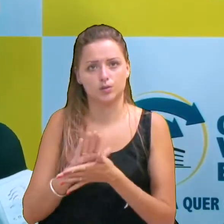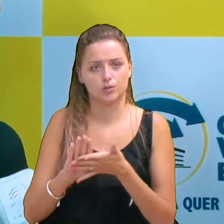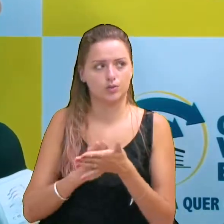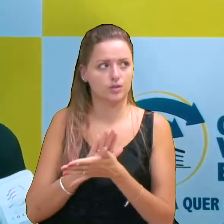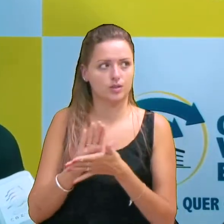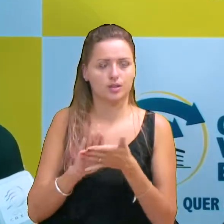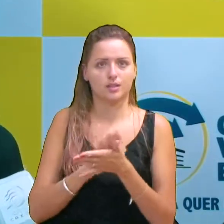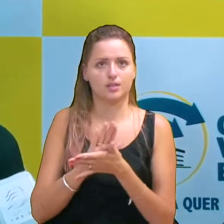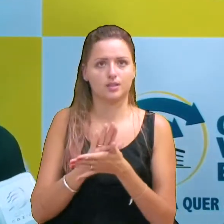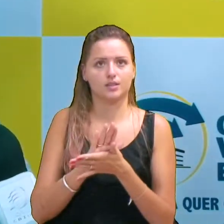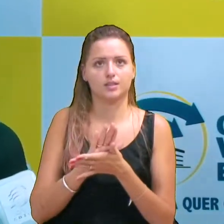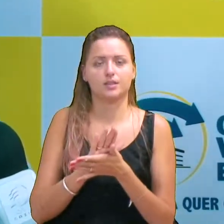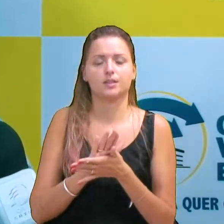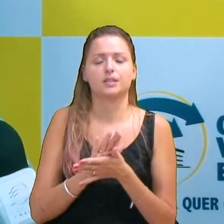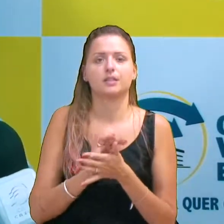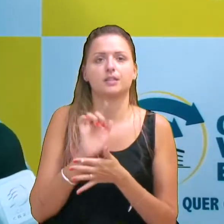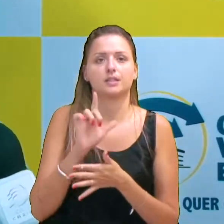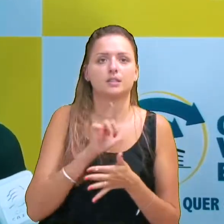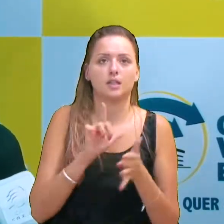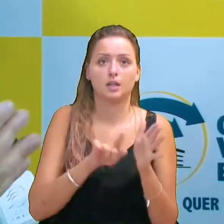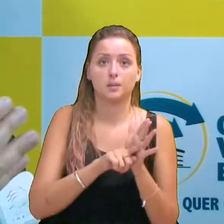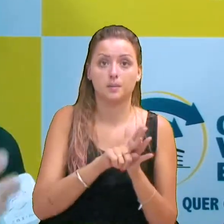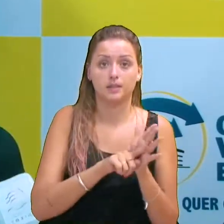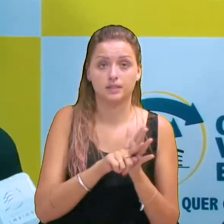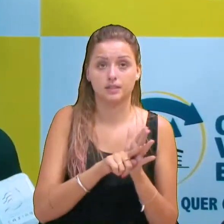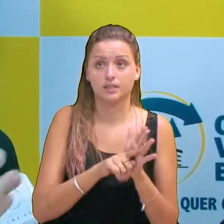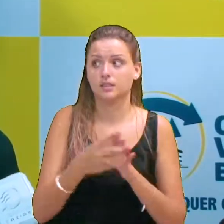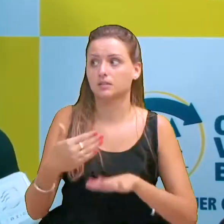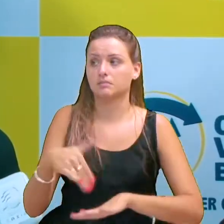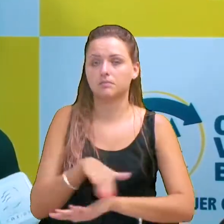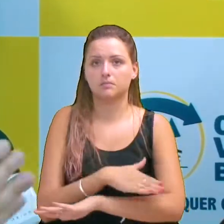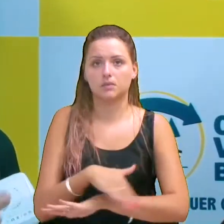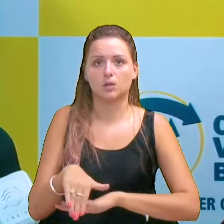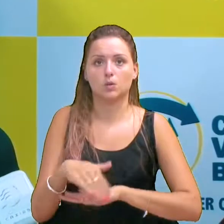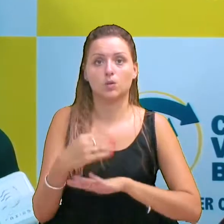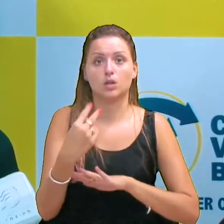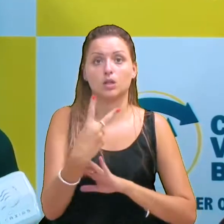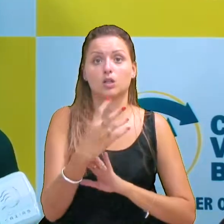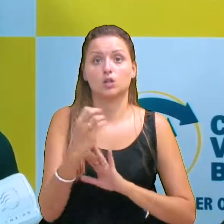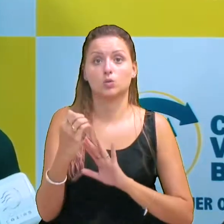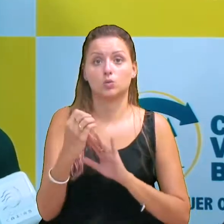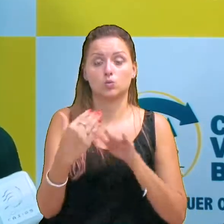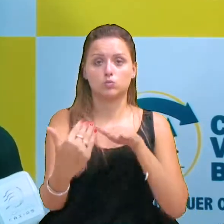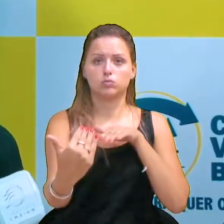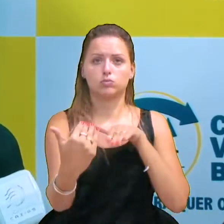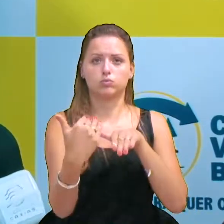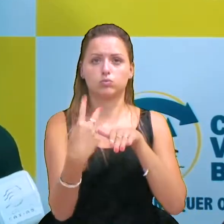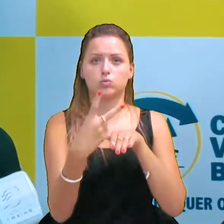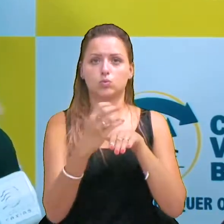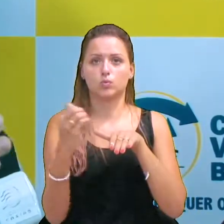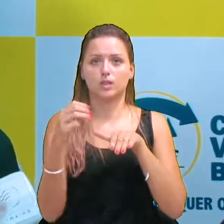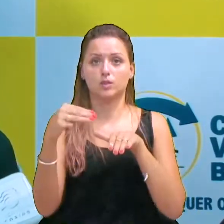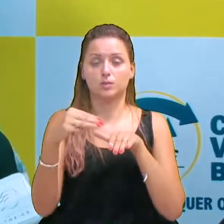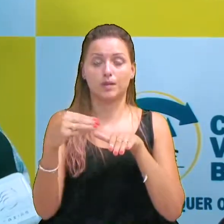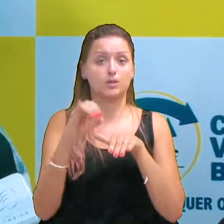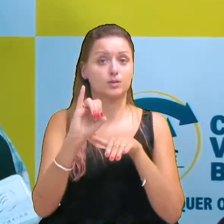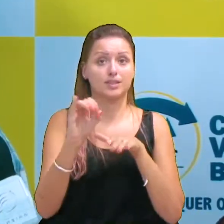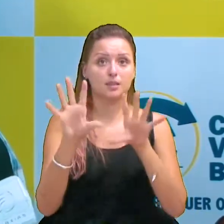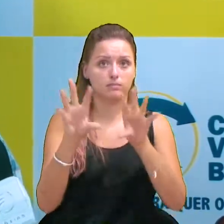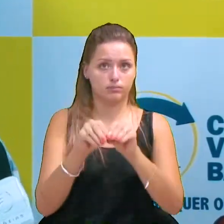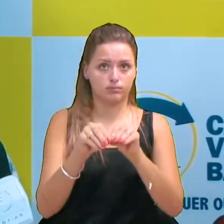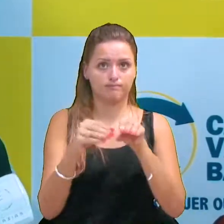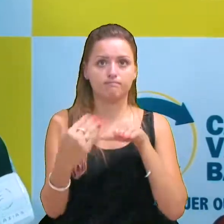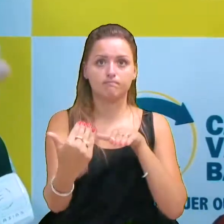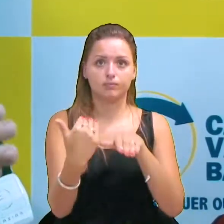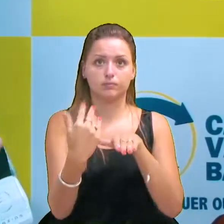não vai prejudicar. E tem dados de que numa estrada, 200 metros sem o farol ligado, sem o farol ligado dá mais